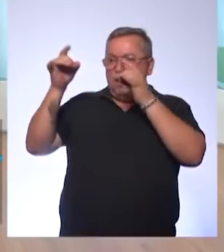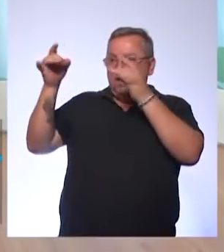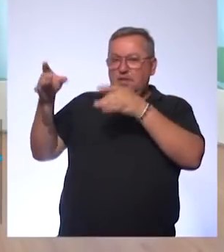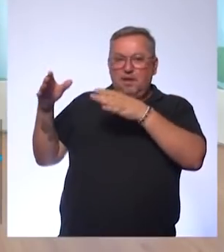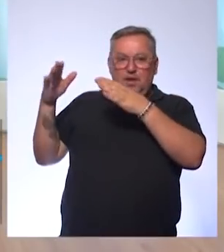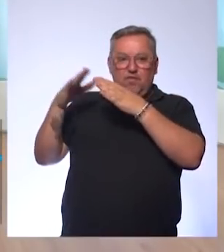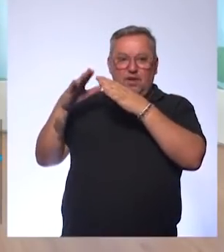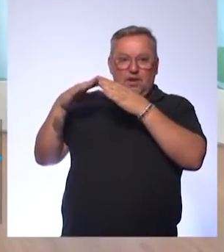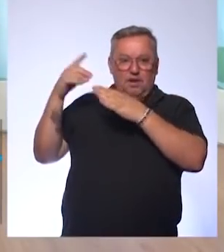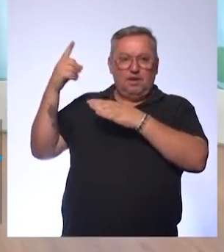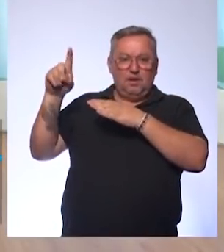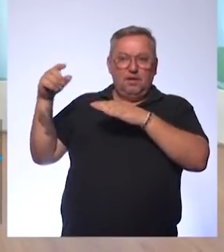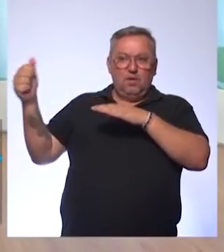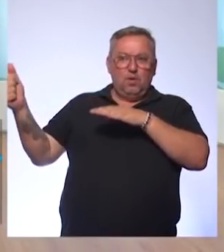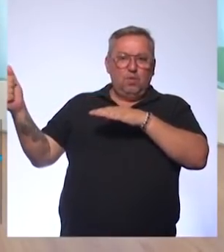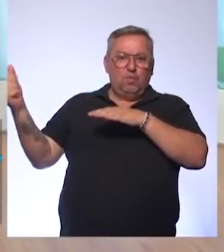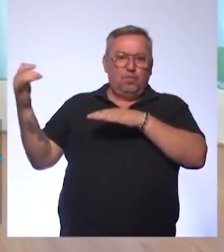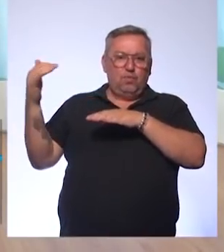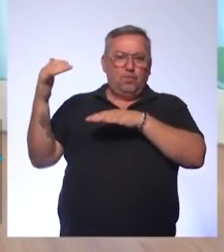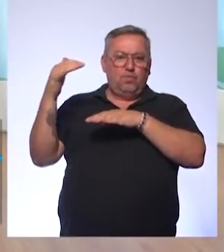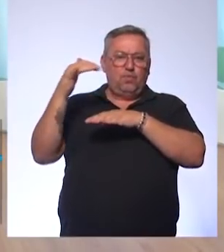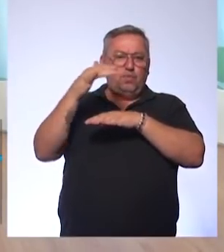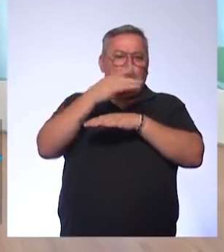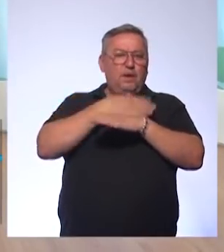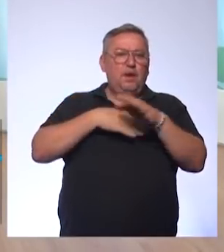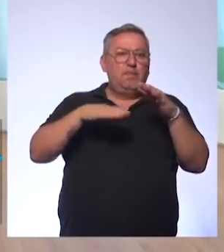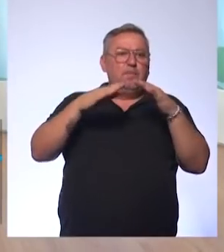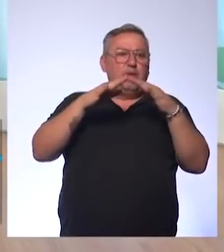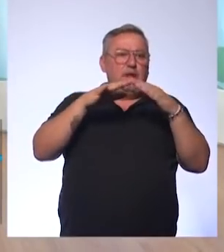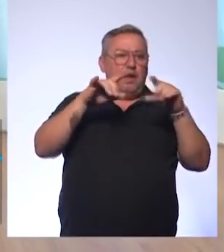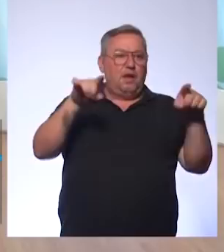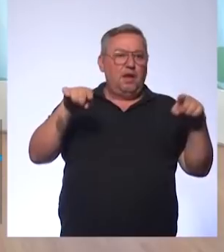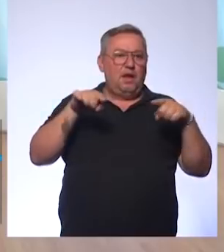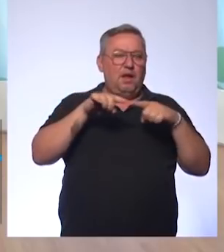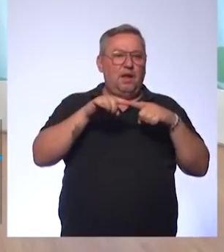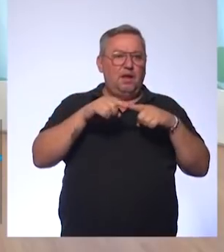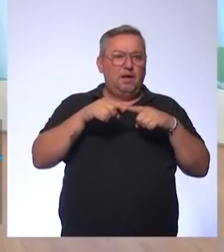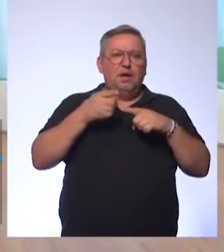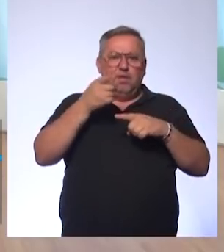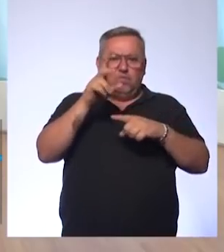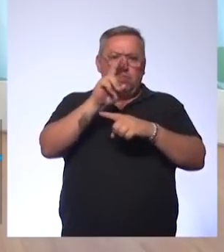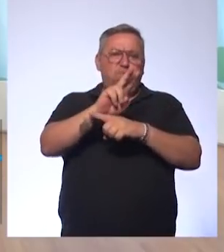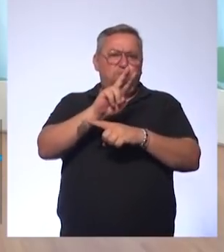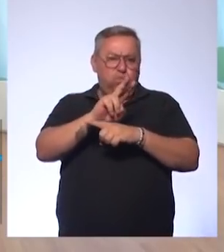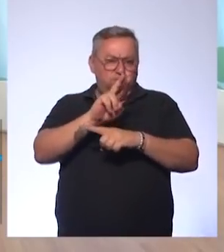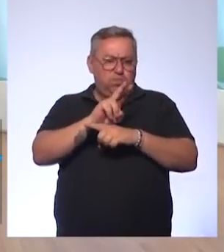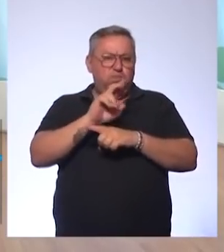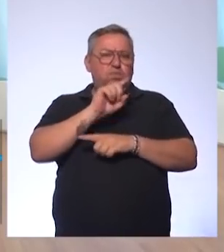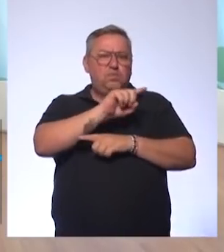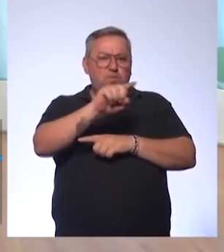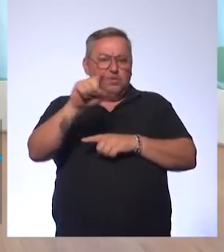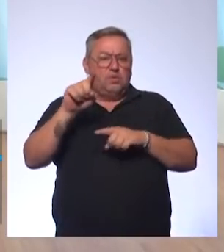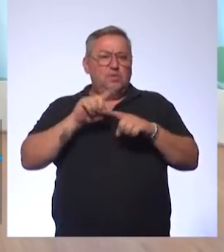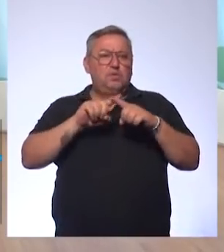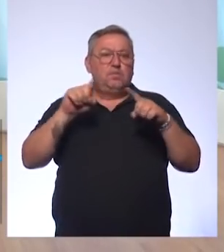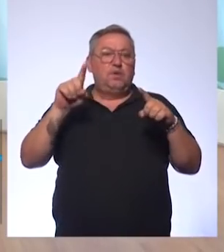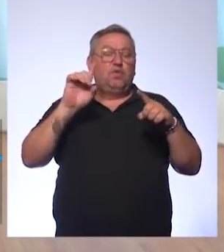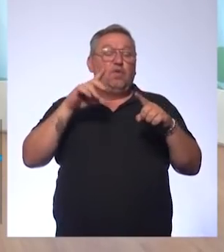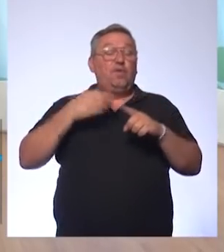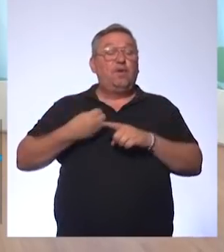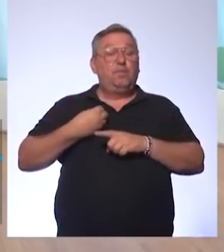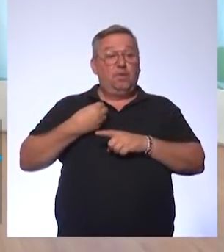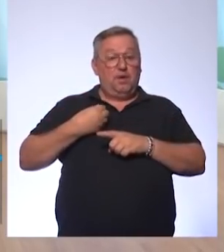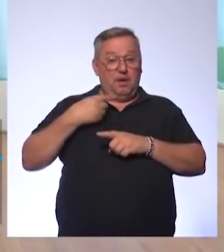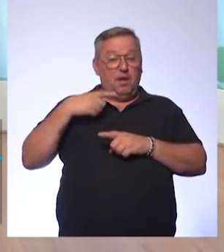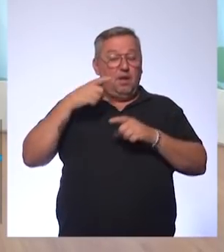lá do centro e vêm morar nas minhas terras. Eu vou dar proteção para ela. Só que eu vou deixar assim, ela só vai morar nas